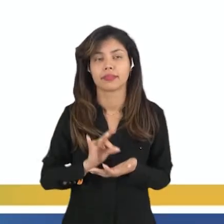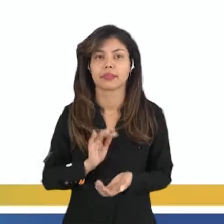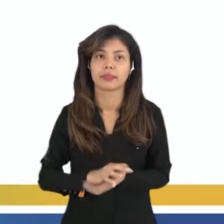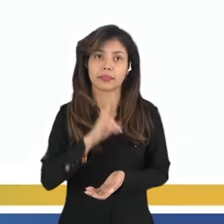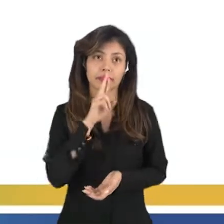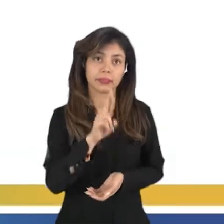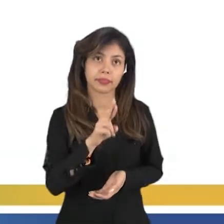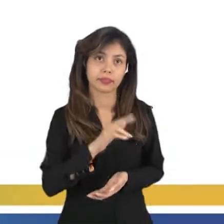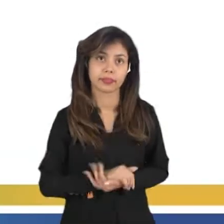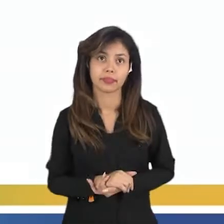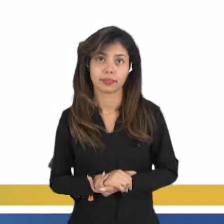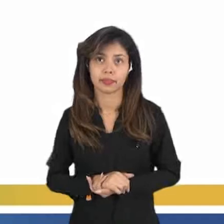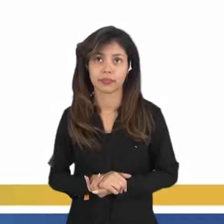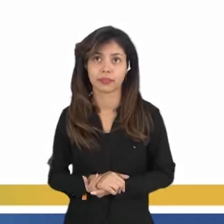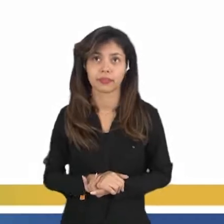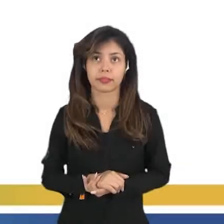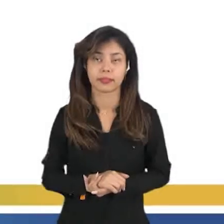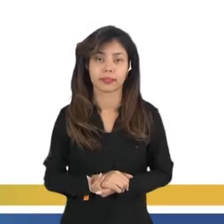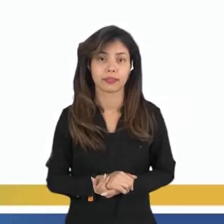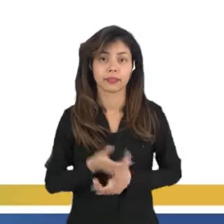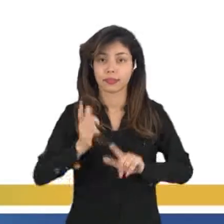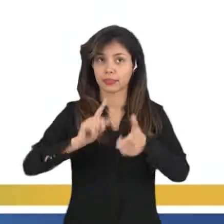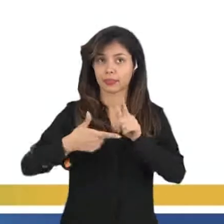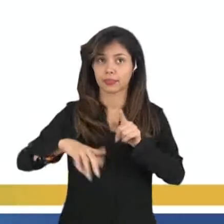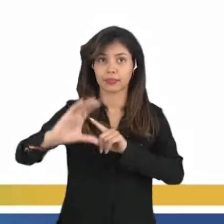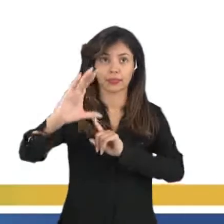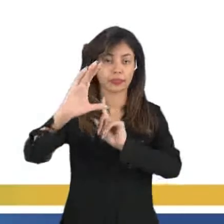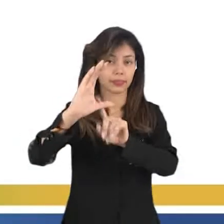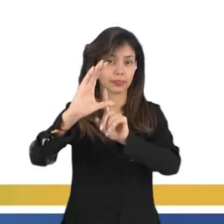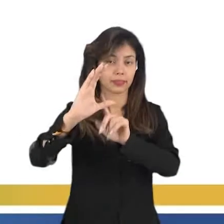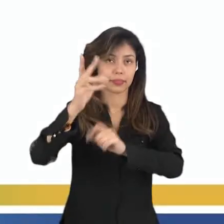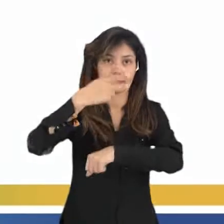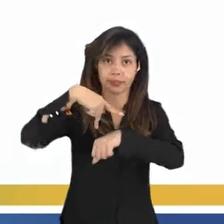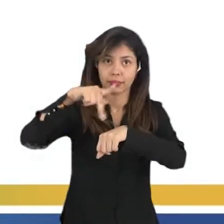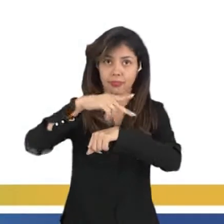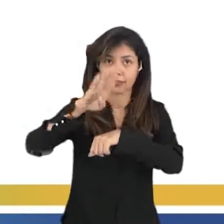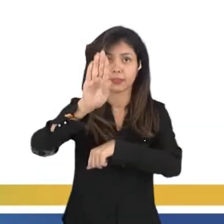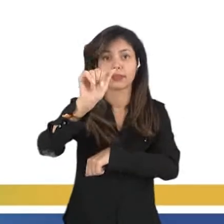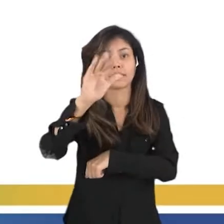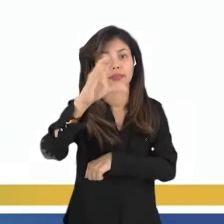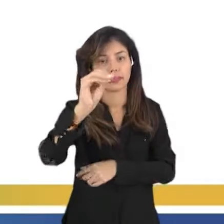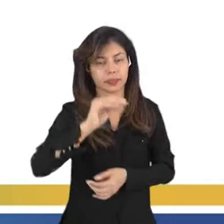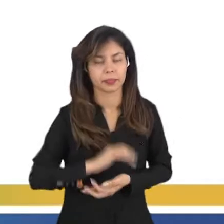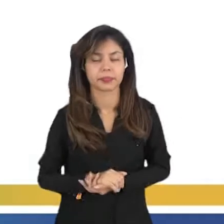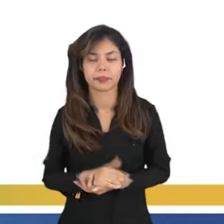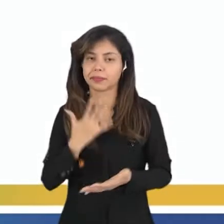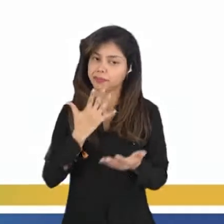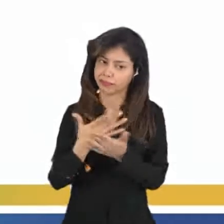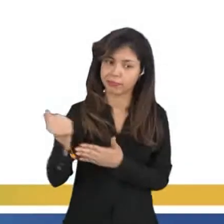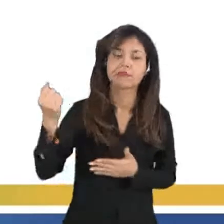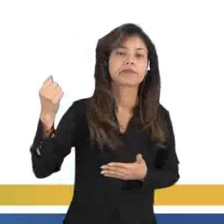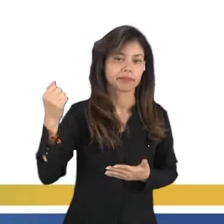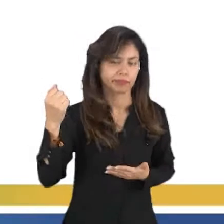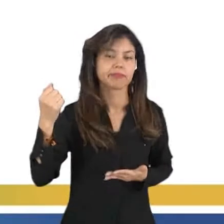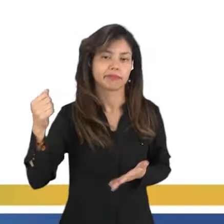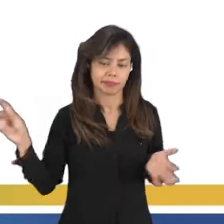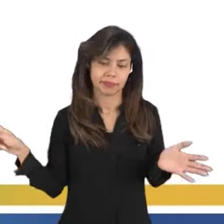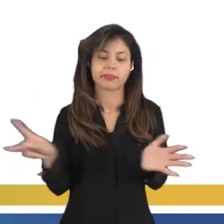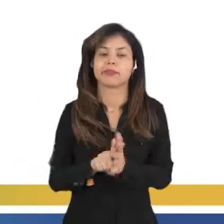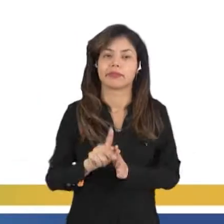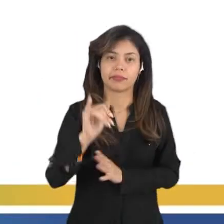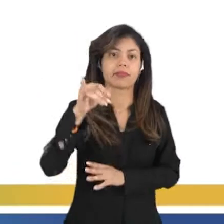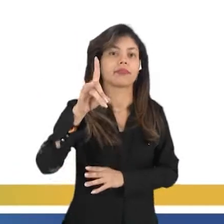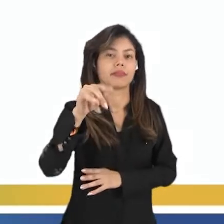para a resposta? A resposta é letra C, do País Basco, né? Que busca a sua independência